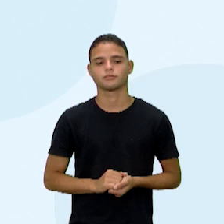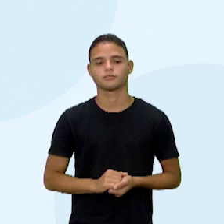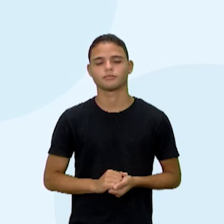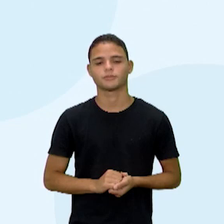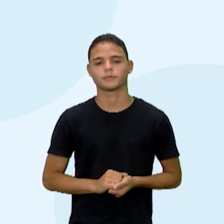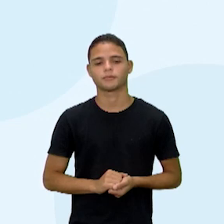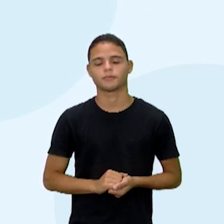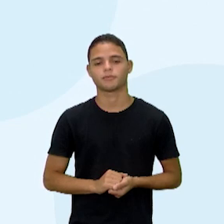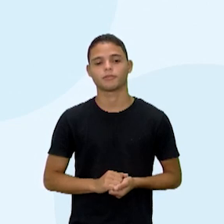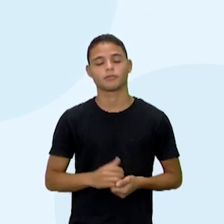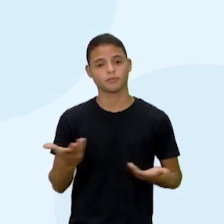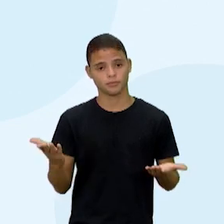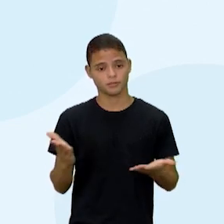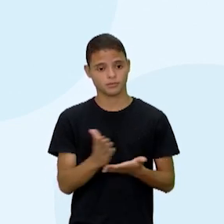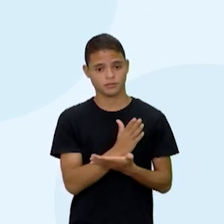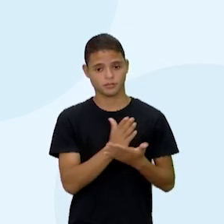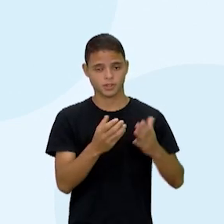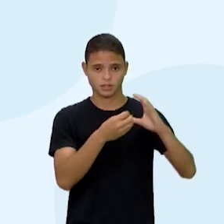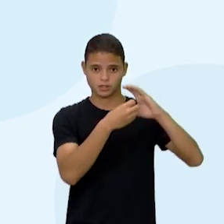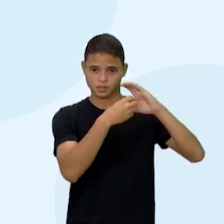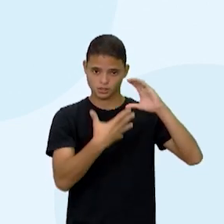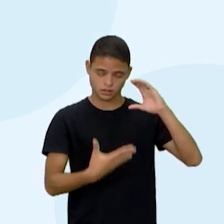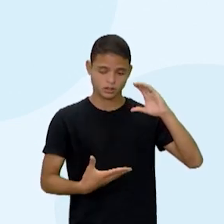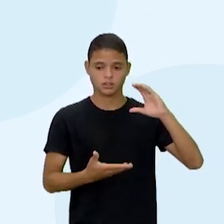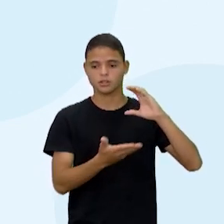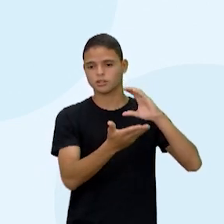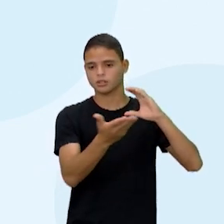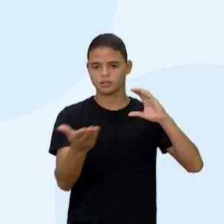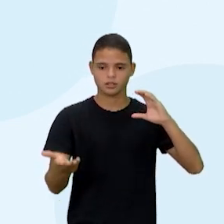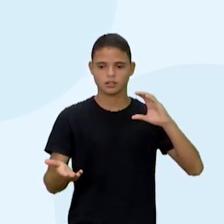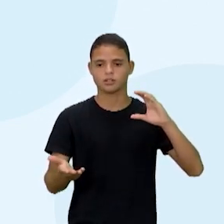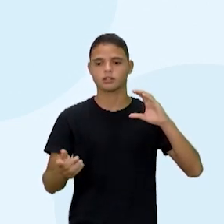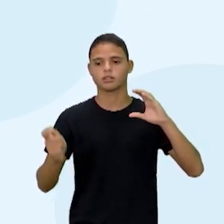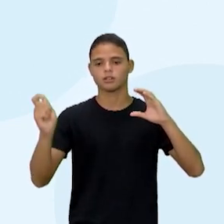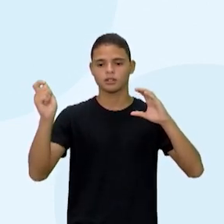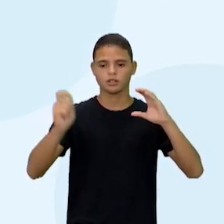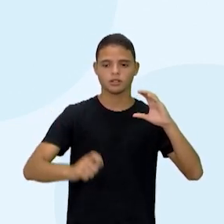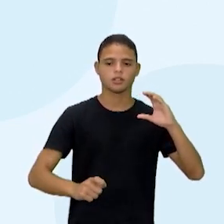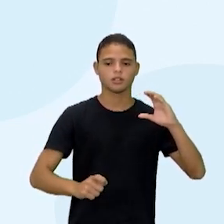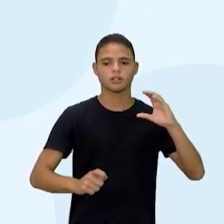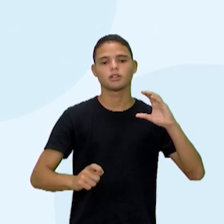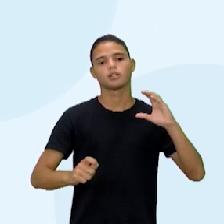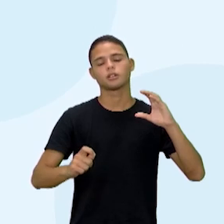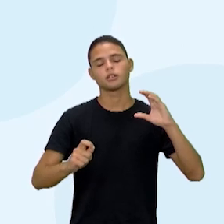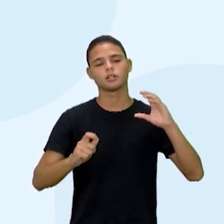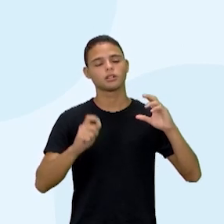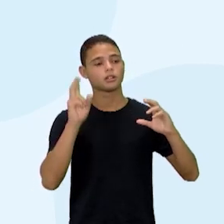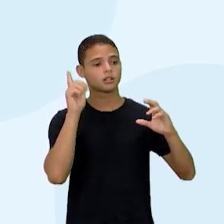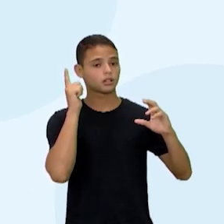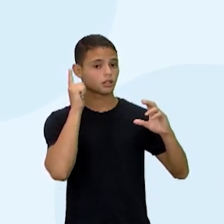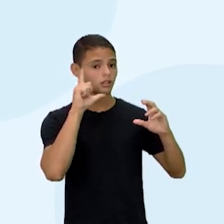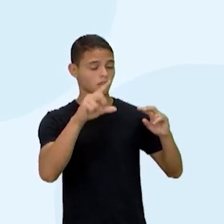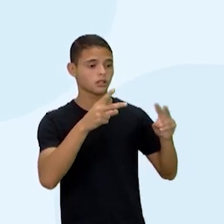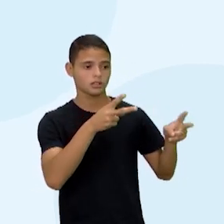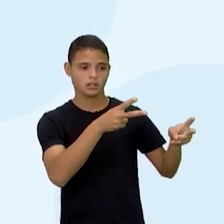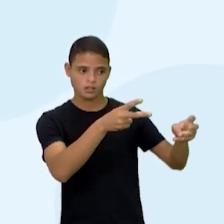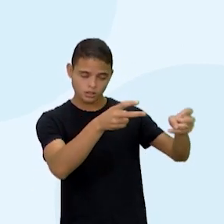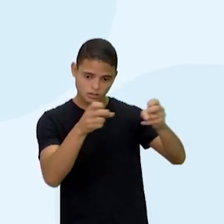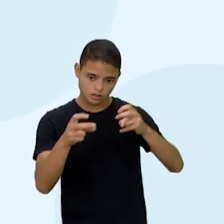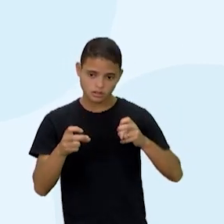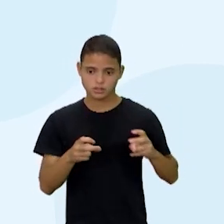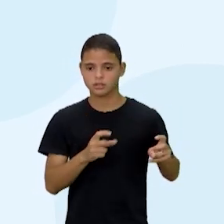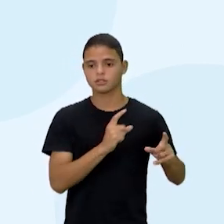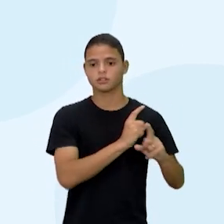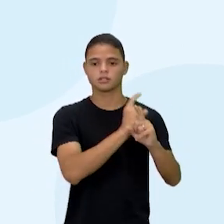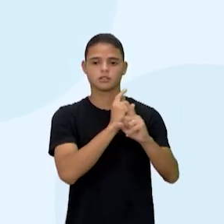Bom, então vou falar de algumas características para que vocês possam refinar esse olhar para localizar esses estudantes no contexto da sala de